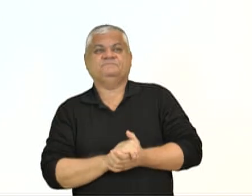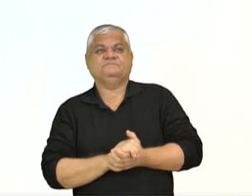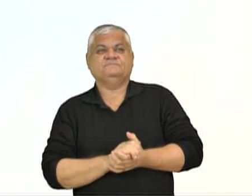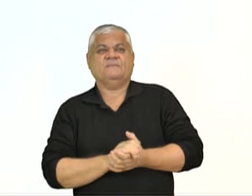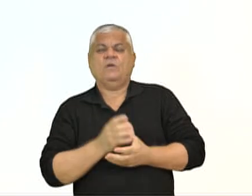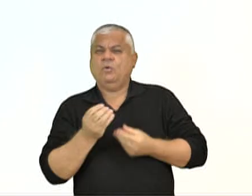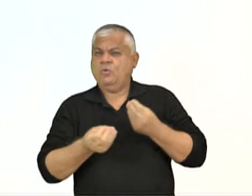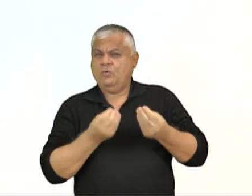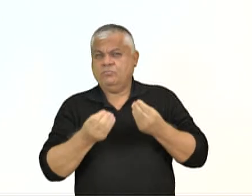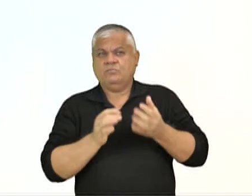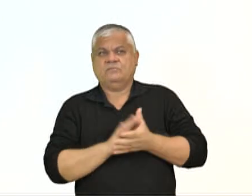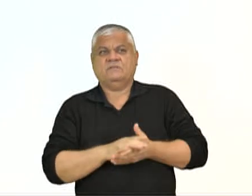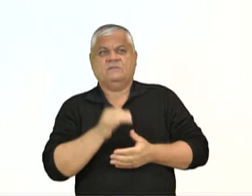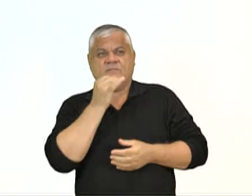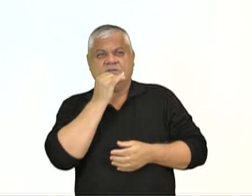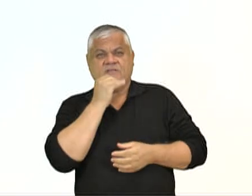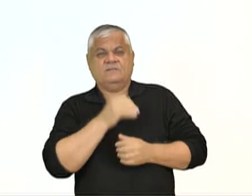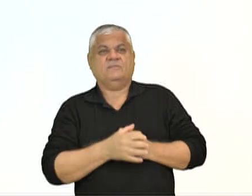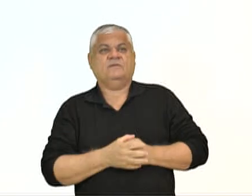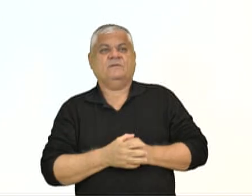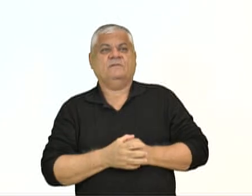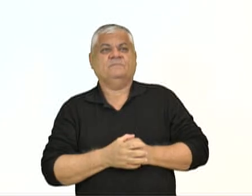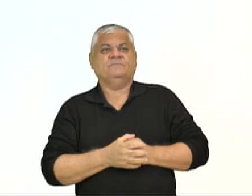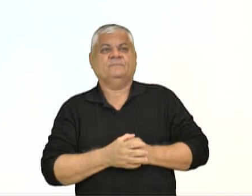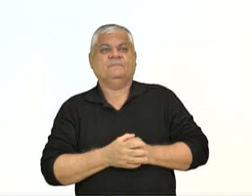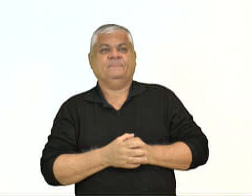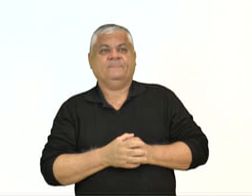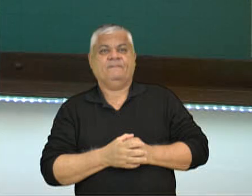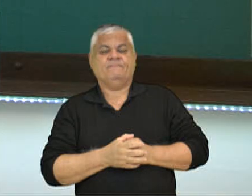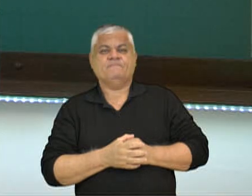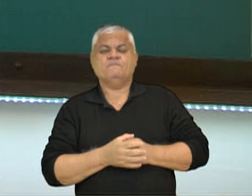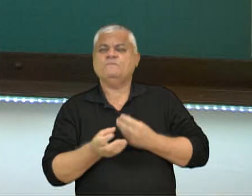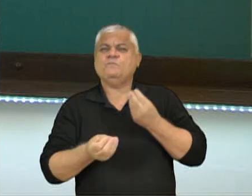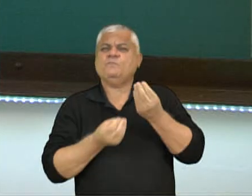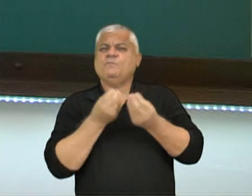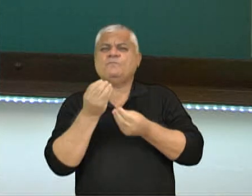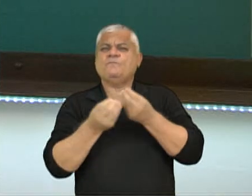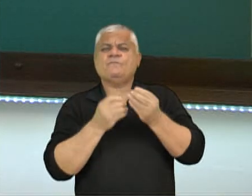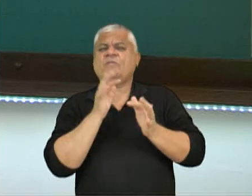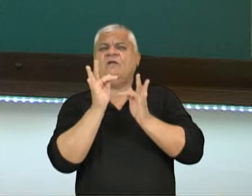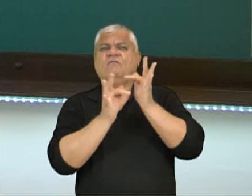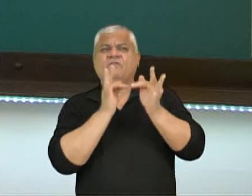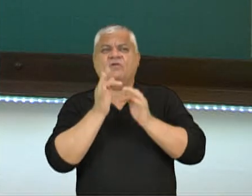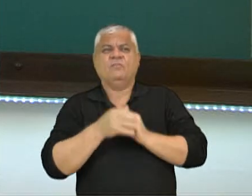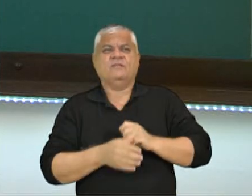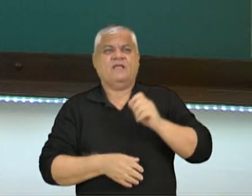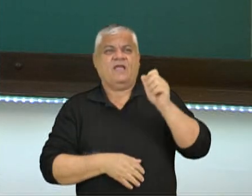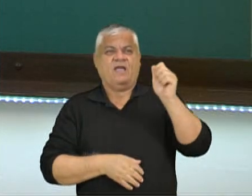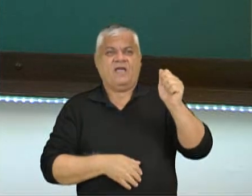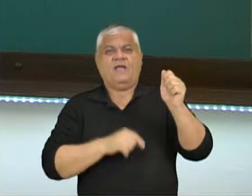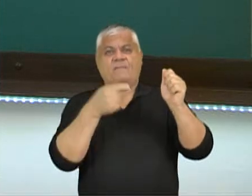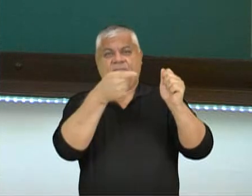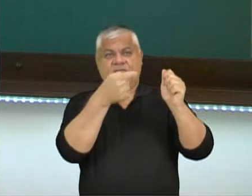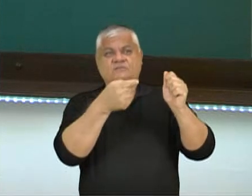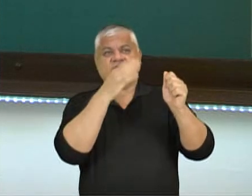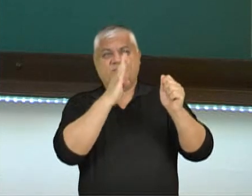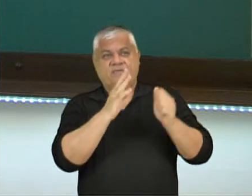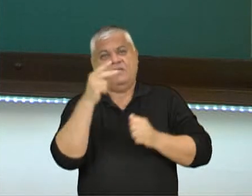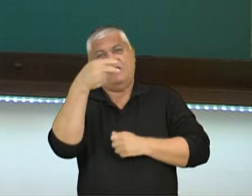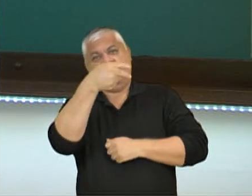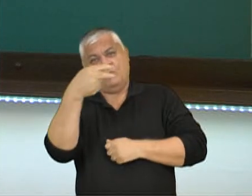isto é, então aqui nós temos como é que ela fica representada, então A menos